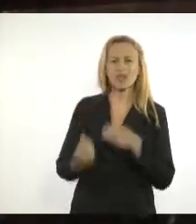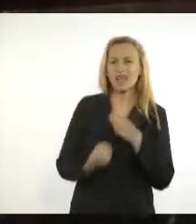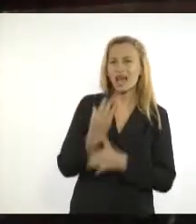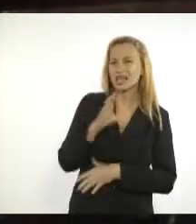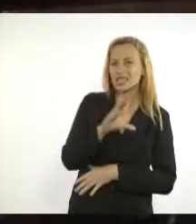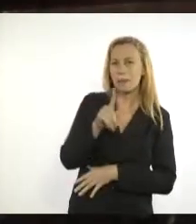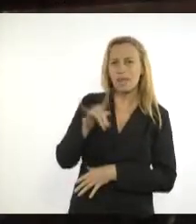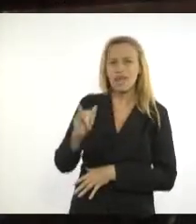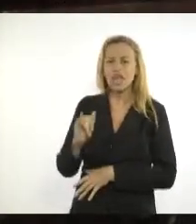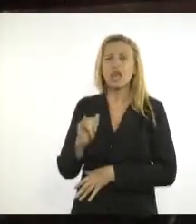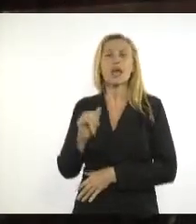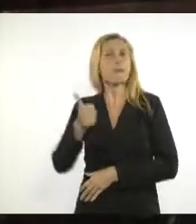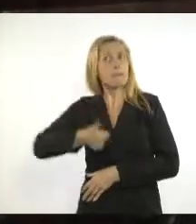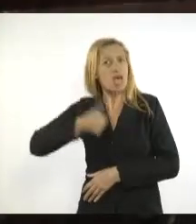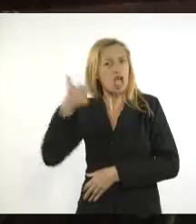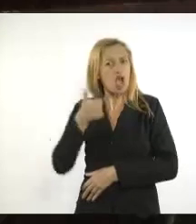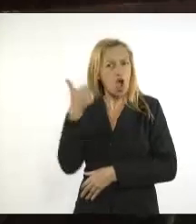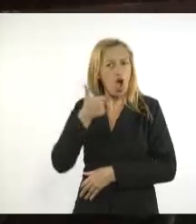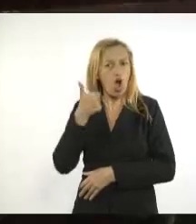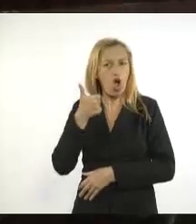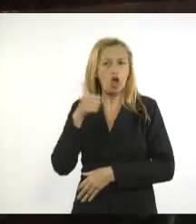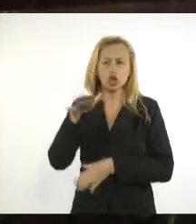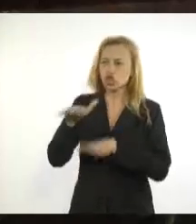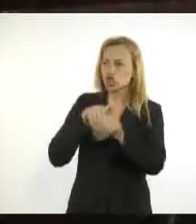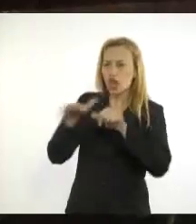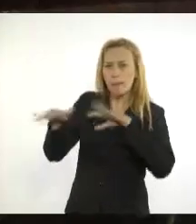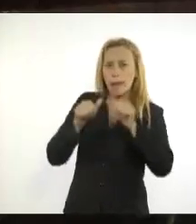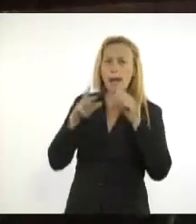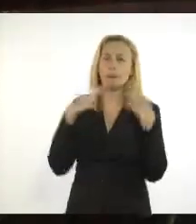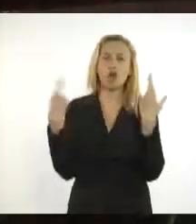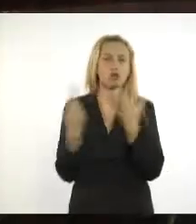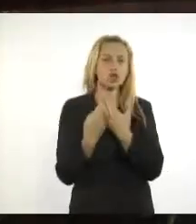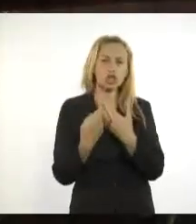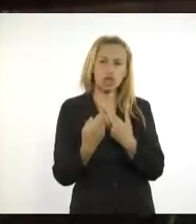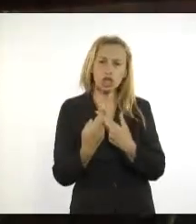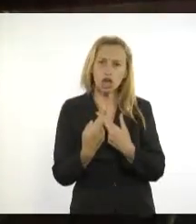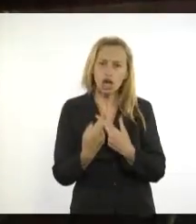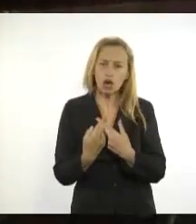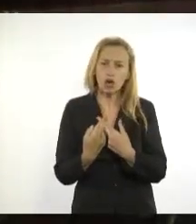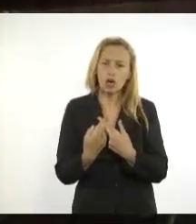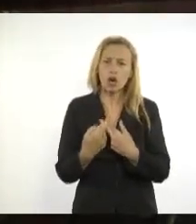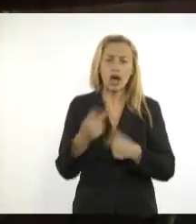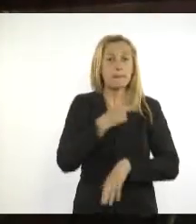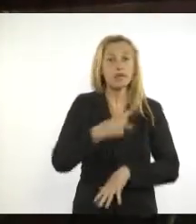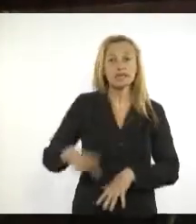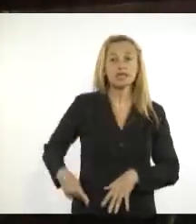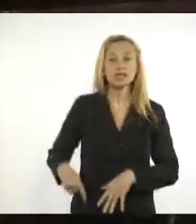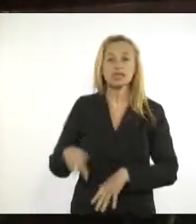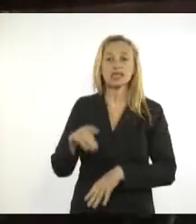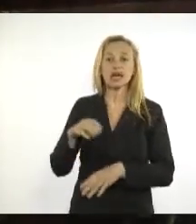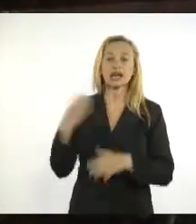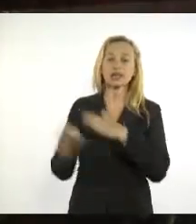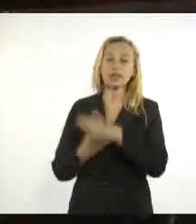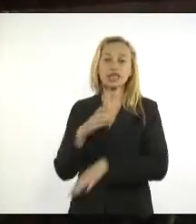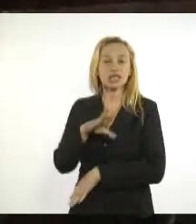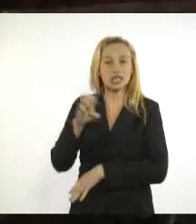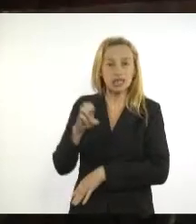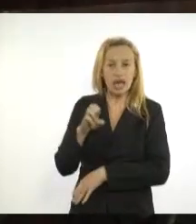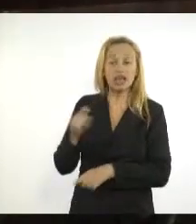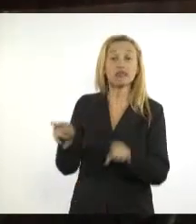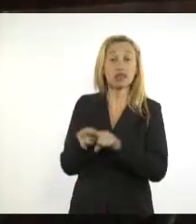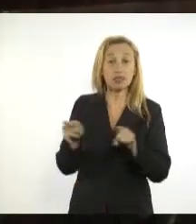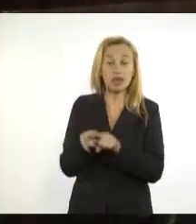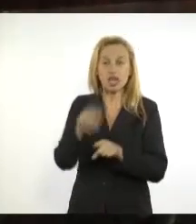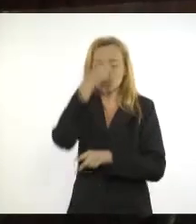talvez fosse melhor chamar para uma audiência a presidência da SEDAI e os responsáveis pela